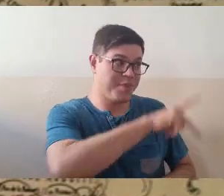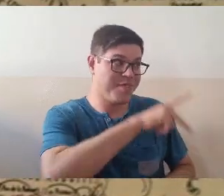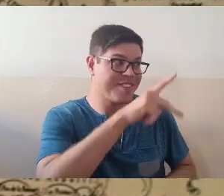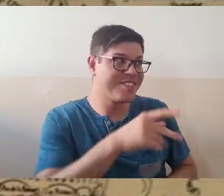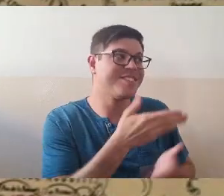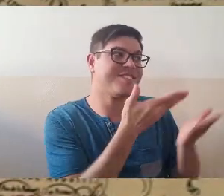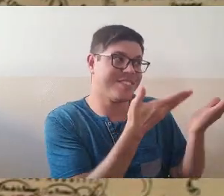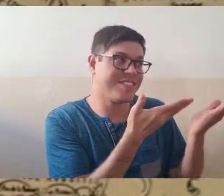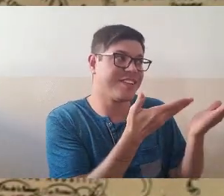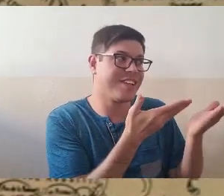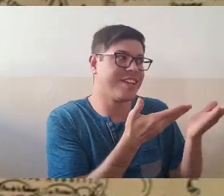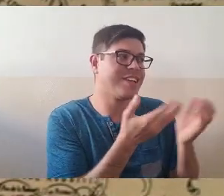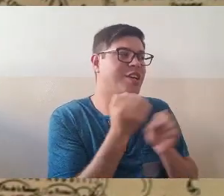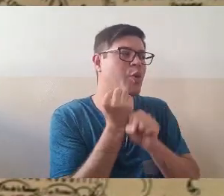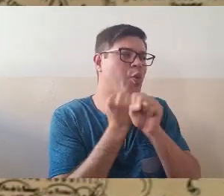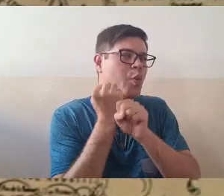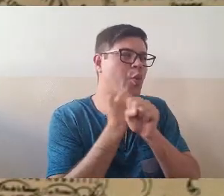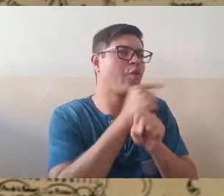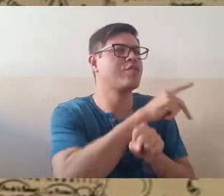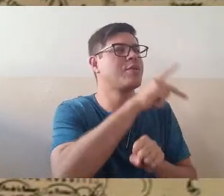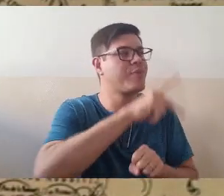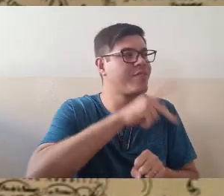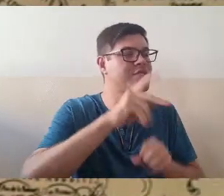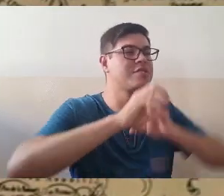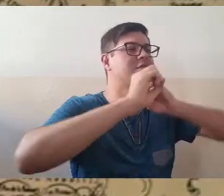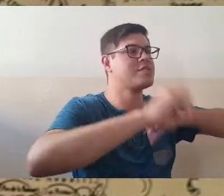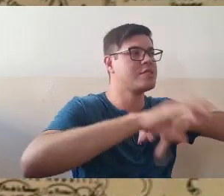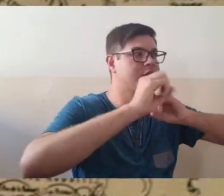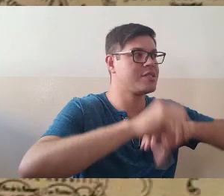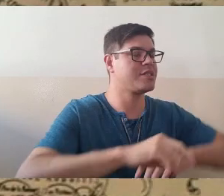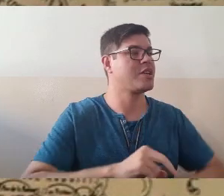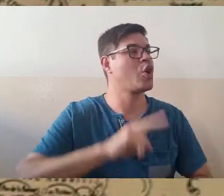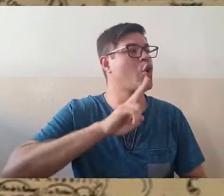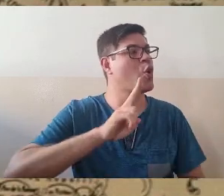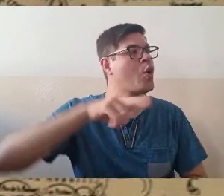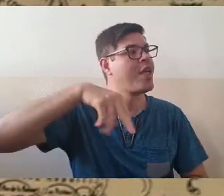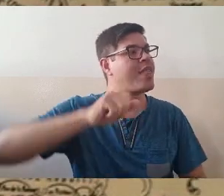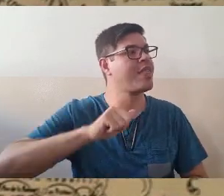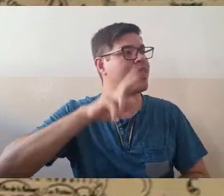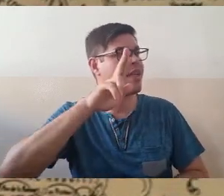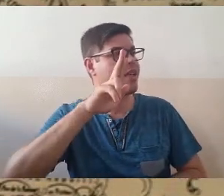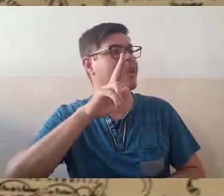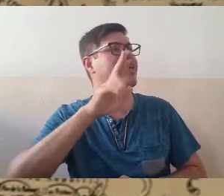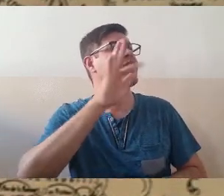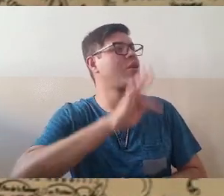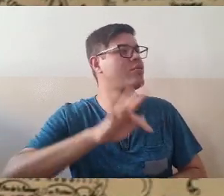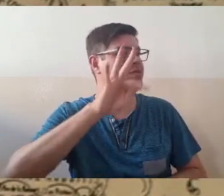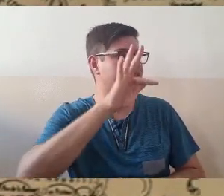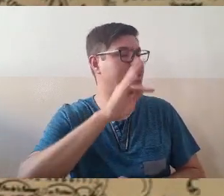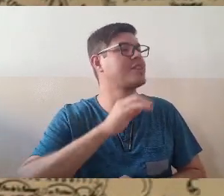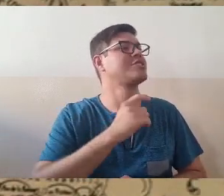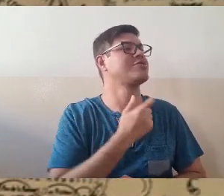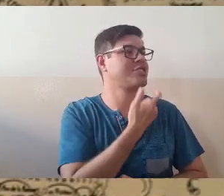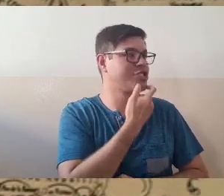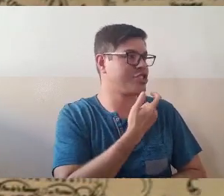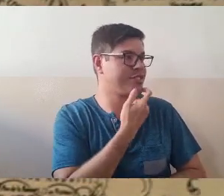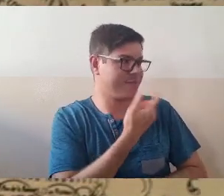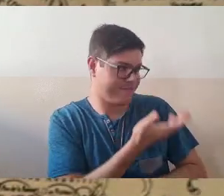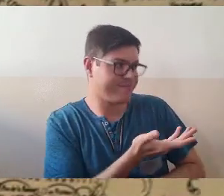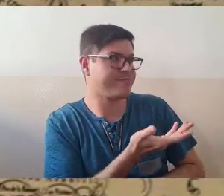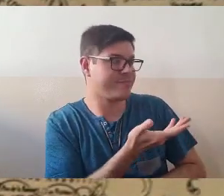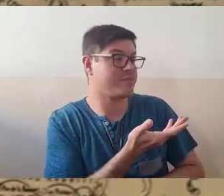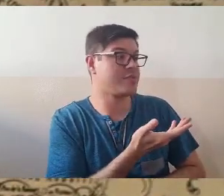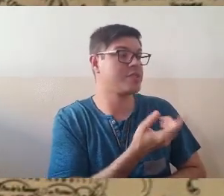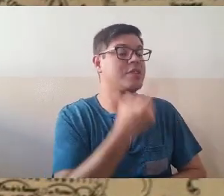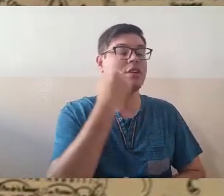Deu aula há muitos anos na UNAR, não foi? Não, sim. Foi, né? Foi. Professor de letras? Lá é literatura né? inglesa. Literatura inglesa, pois é. Me lembro